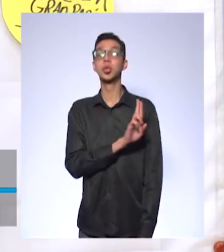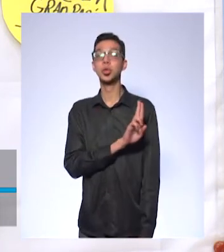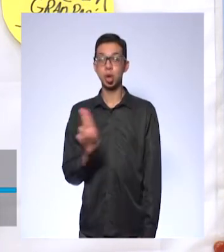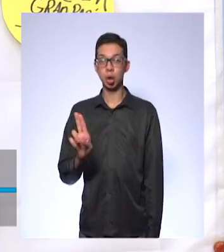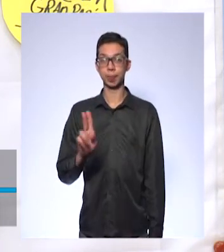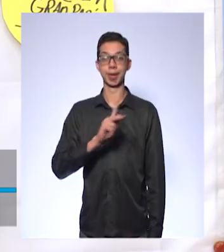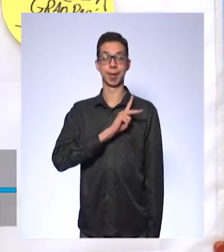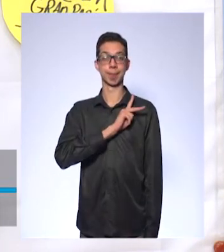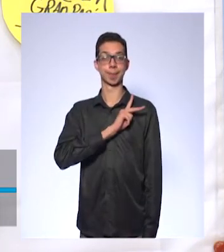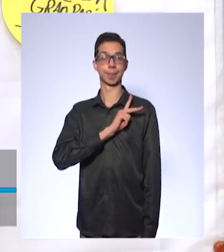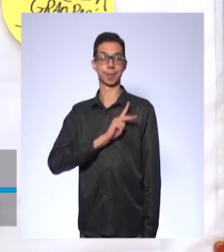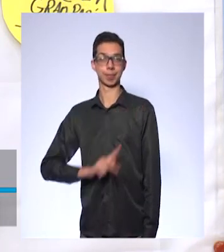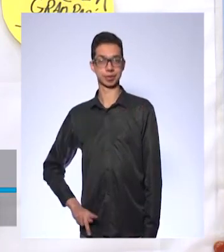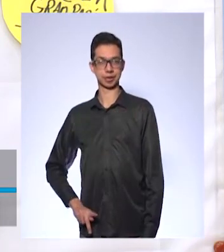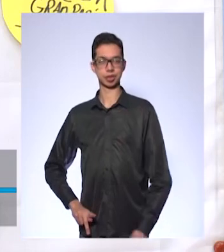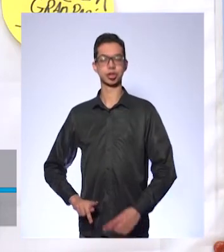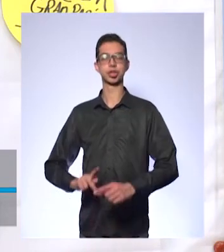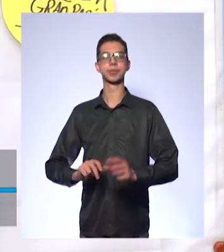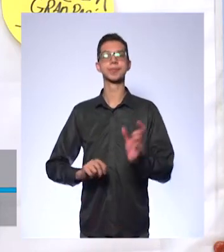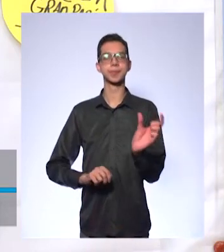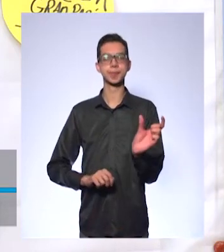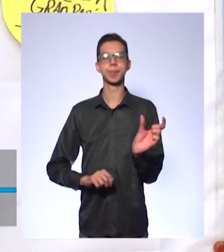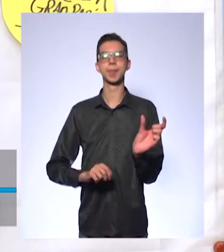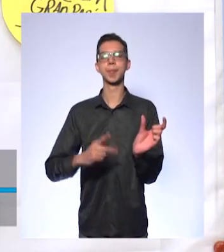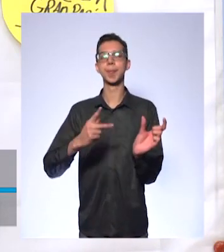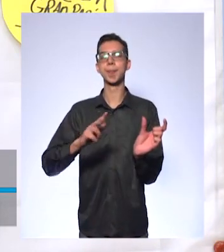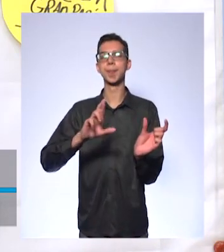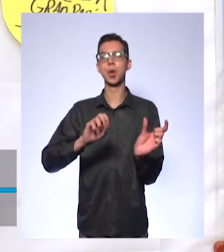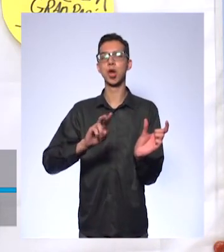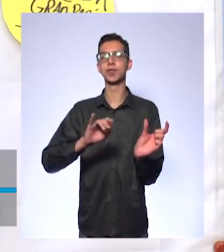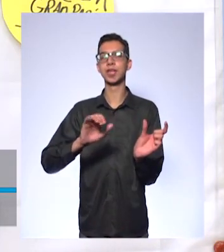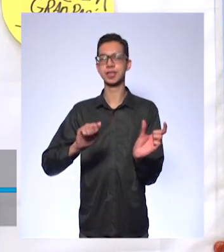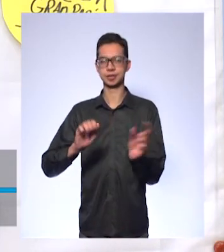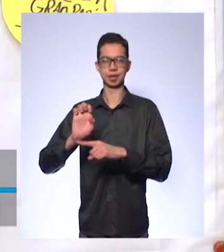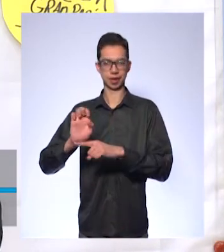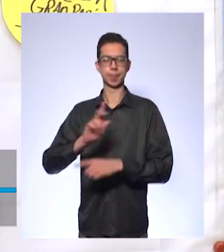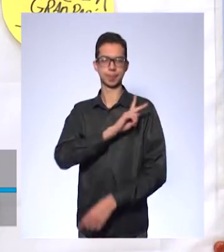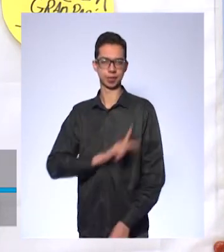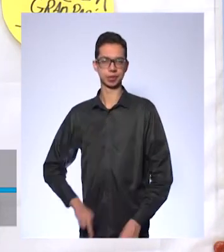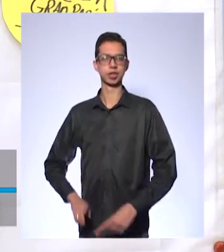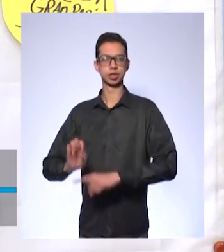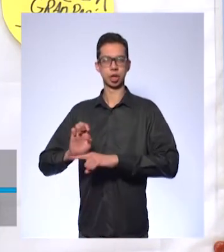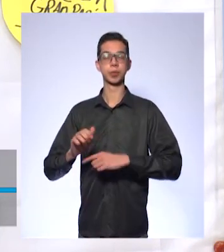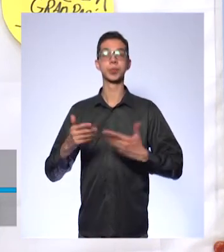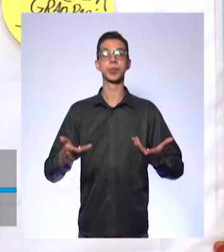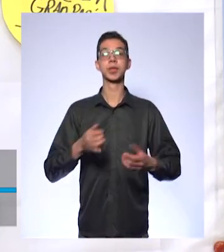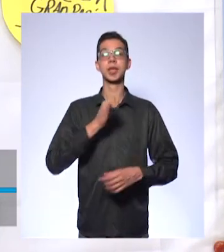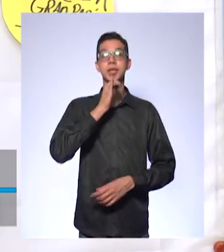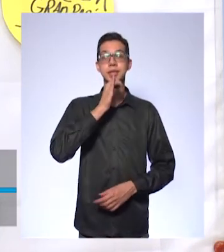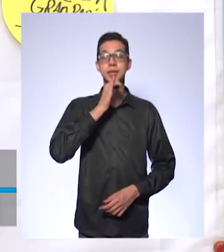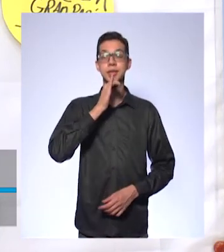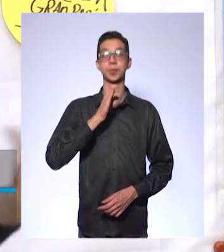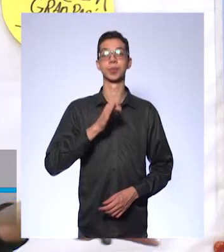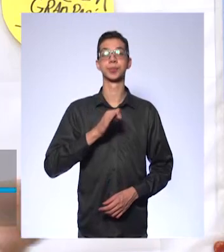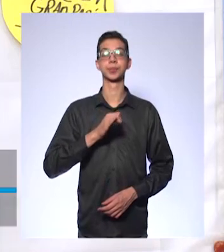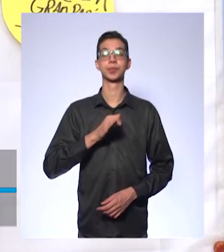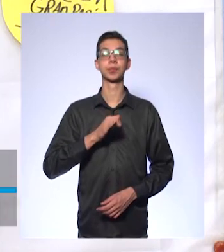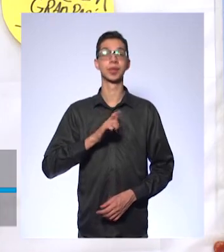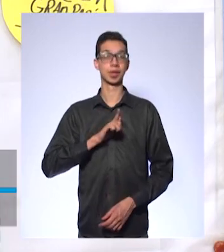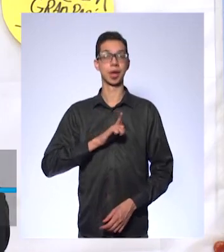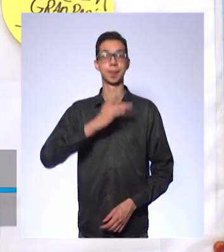Só que o que acontecia? Olha só, o império mandava lá para o Nordeste um chefe de província que era do